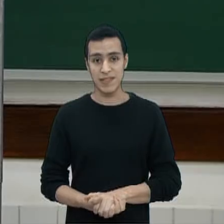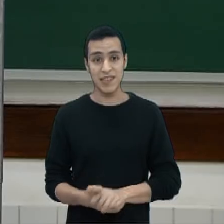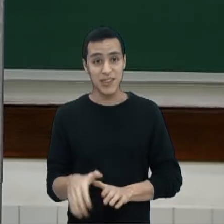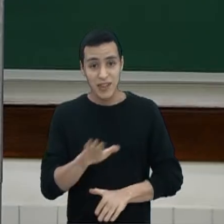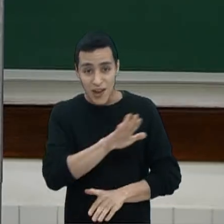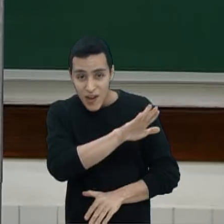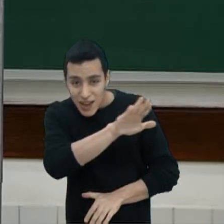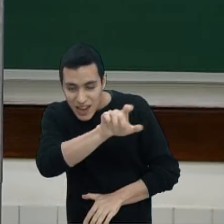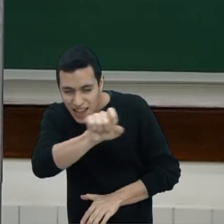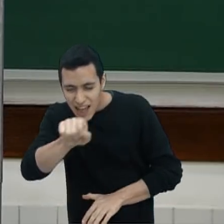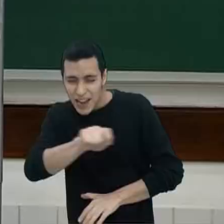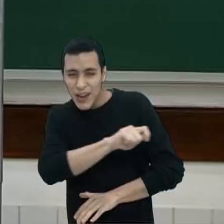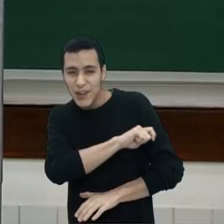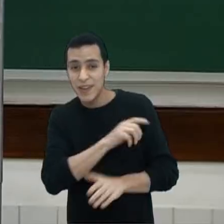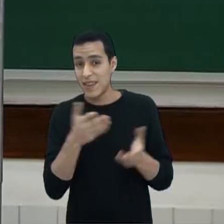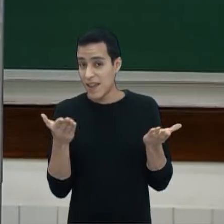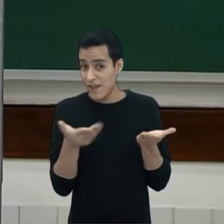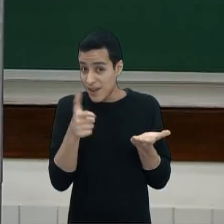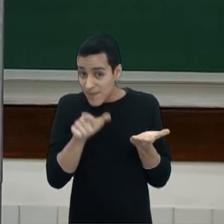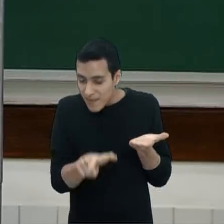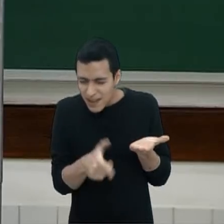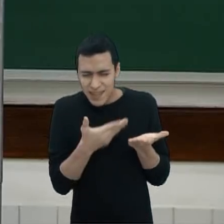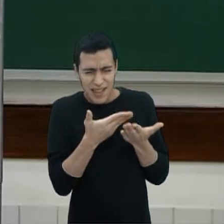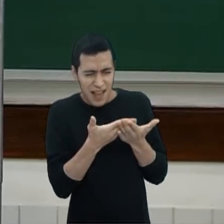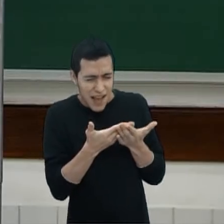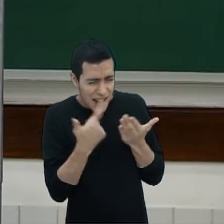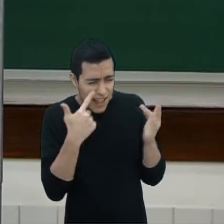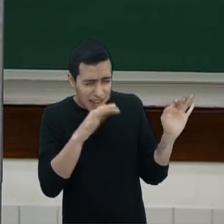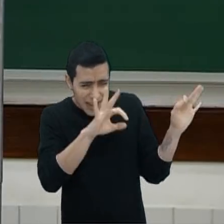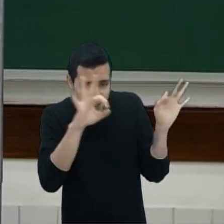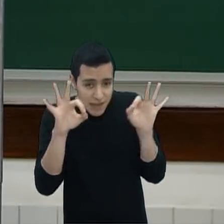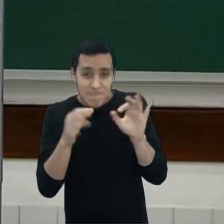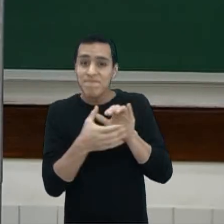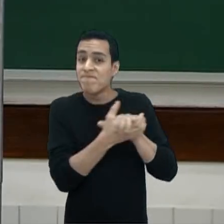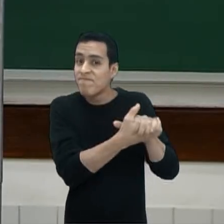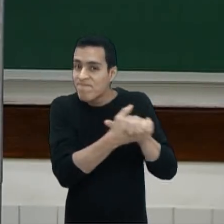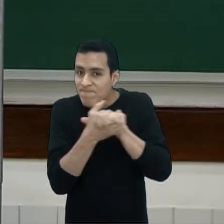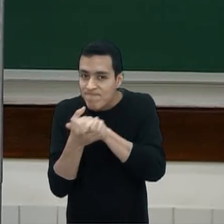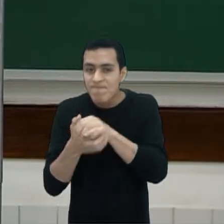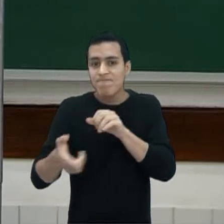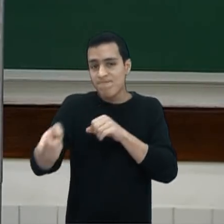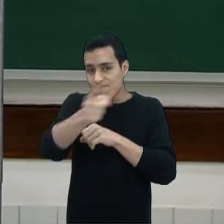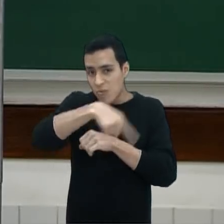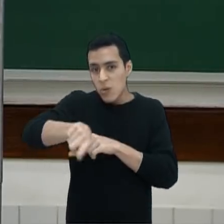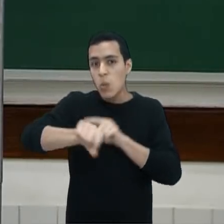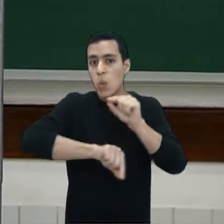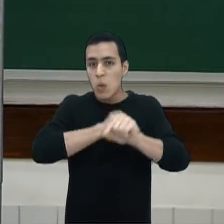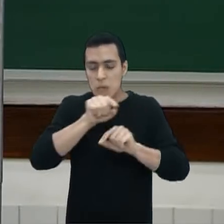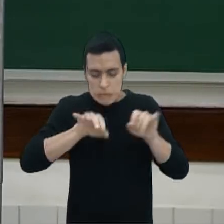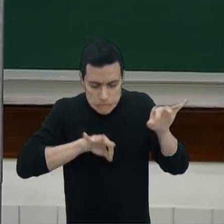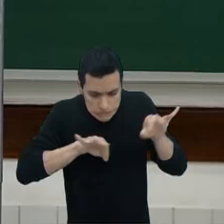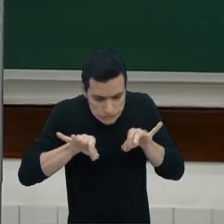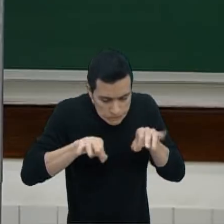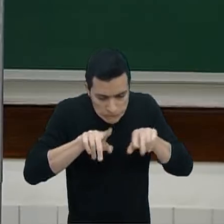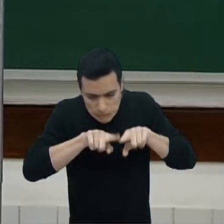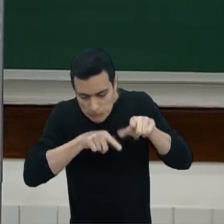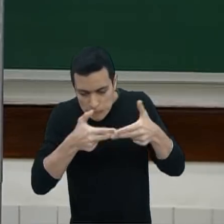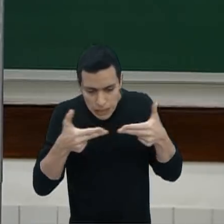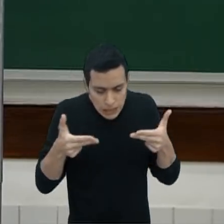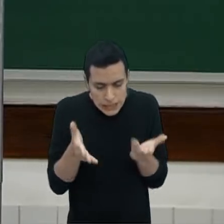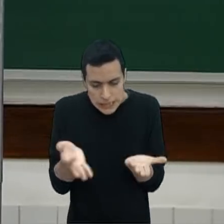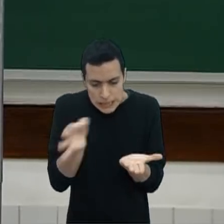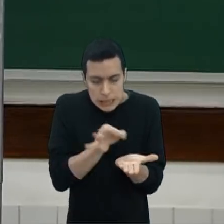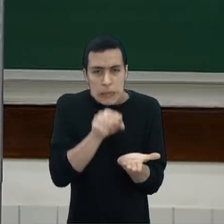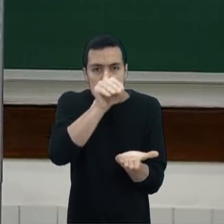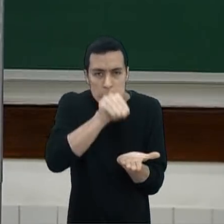Olá pessoal, estamos agora para mais uma videoaula, né? Quero parabenizar novamente vocês por estarem aí se organizando com os materiais, o